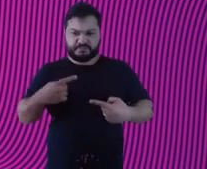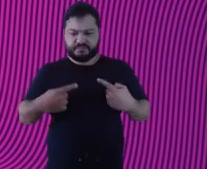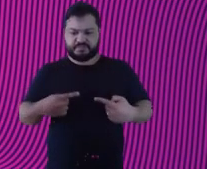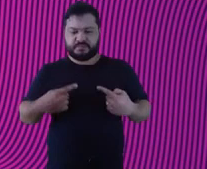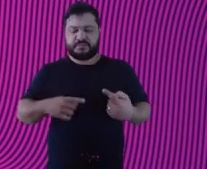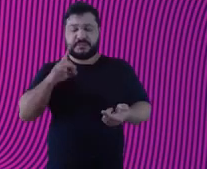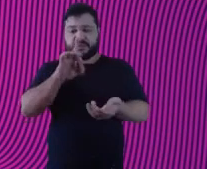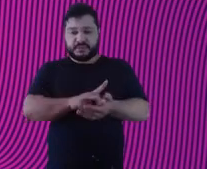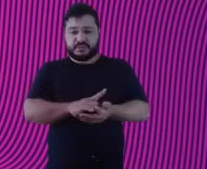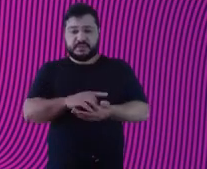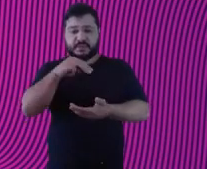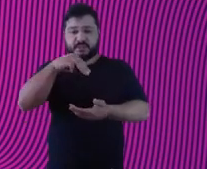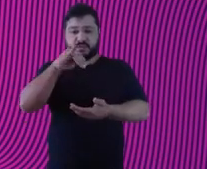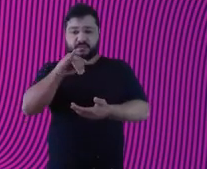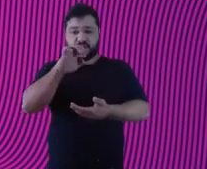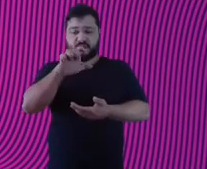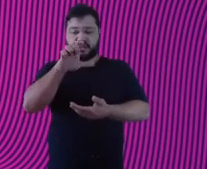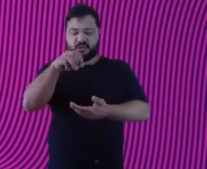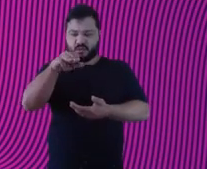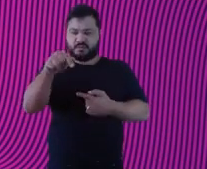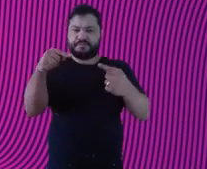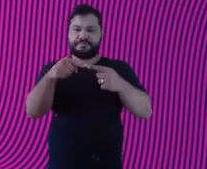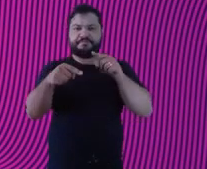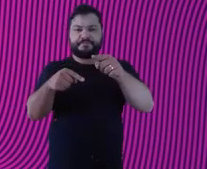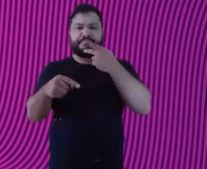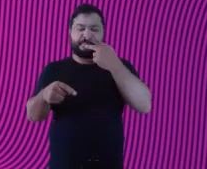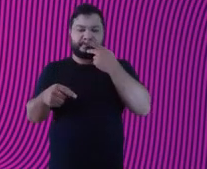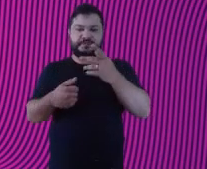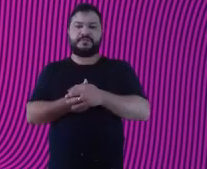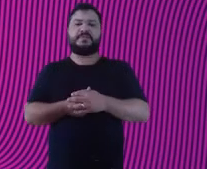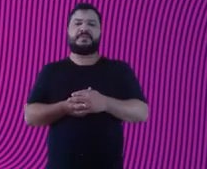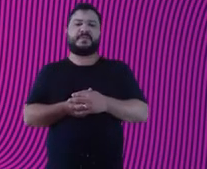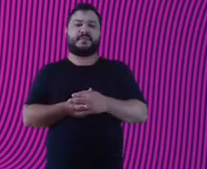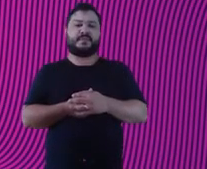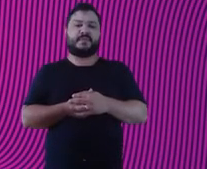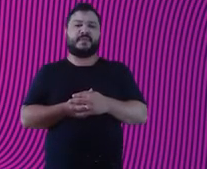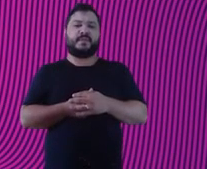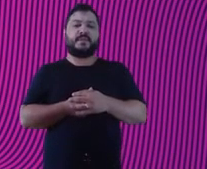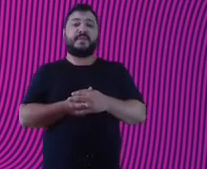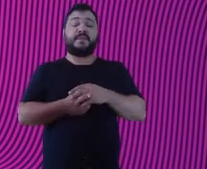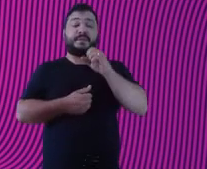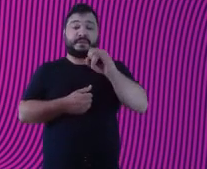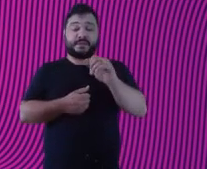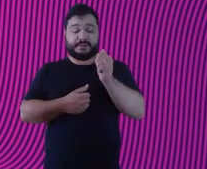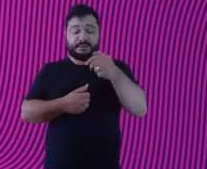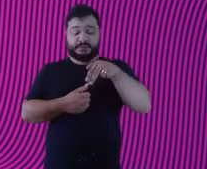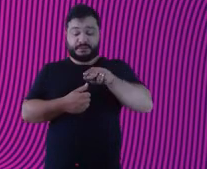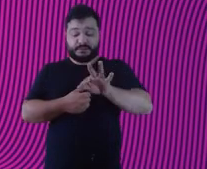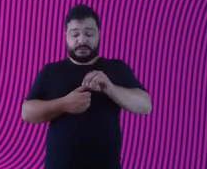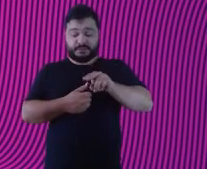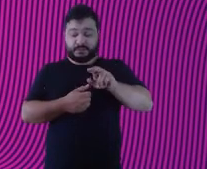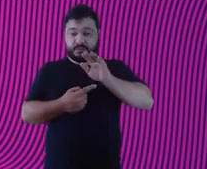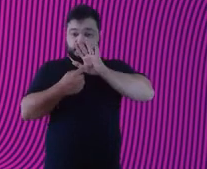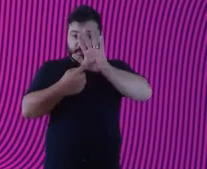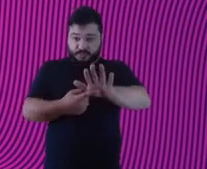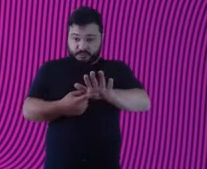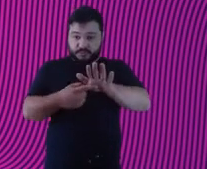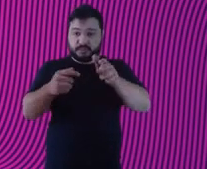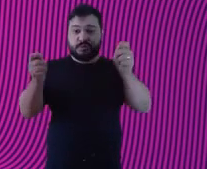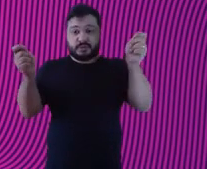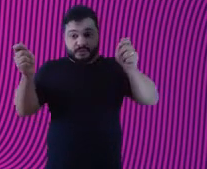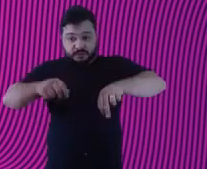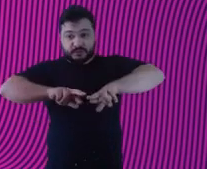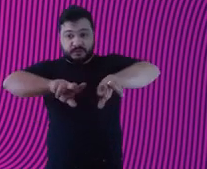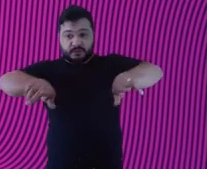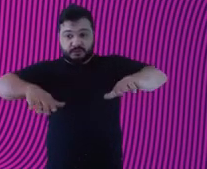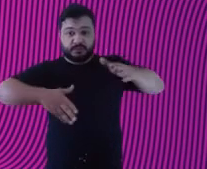assim, o mieloma tem isso que vocês falaram, quando o Antônio mostrou lá as possibilidades de tratamento